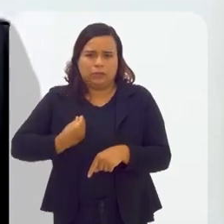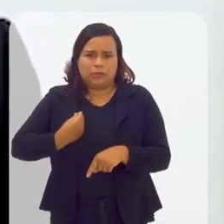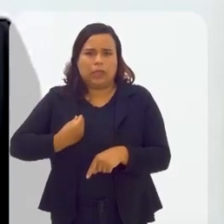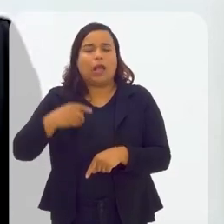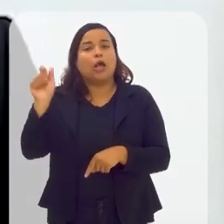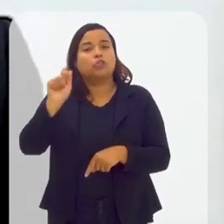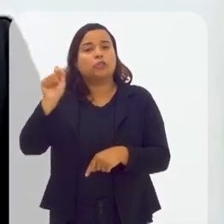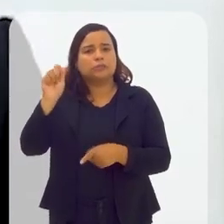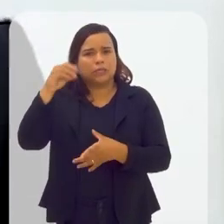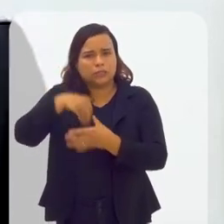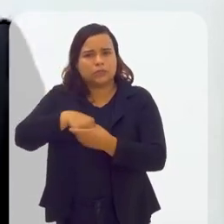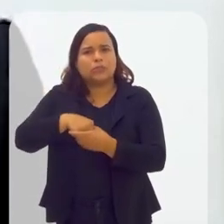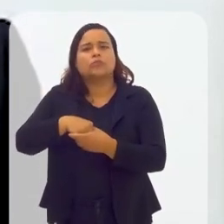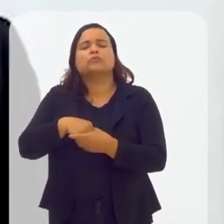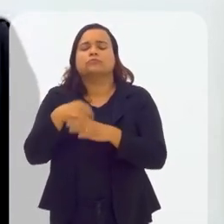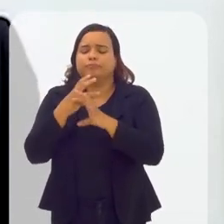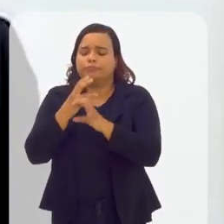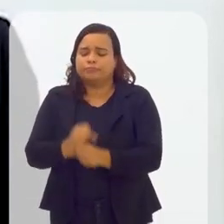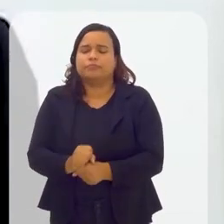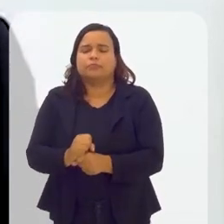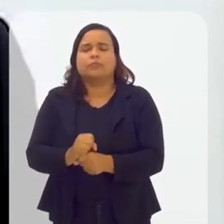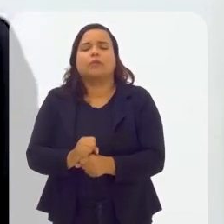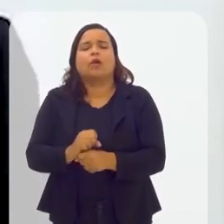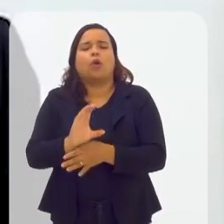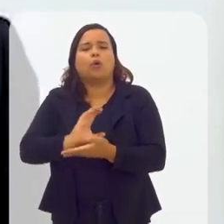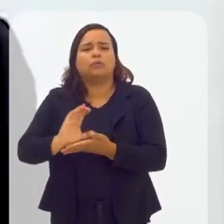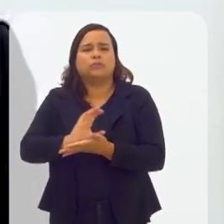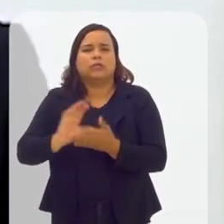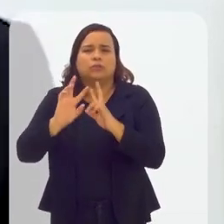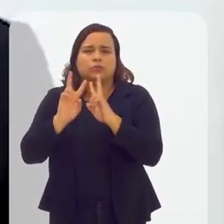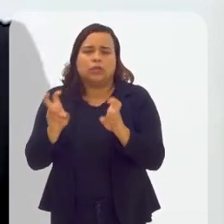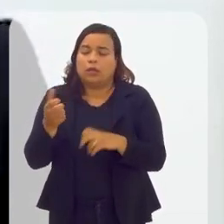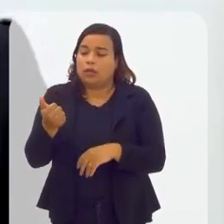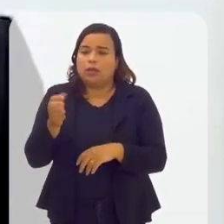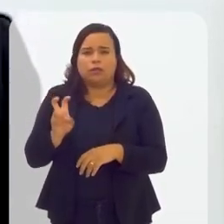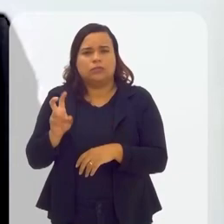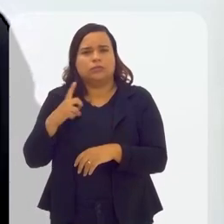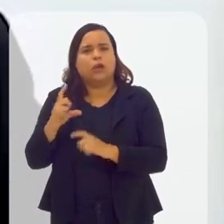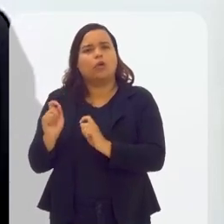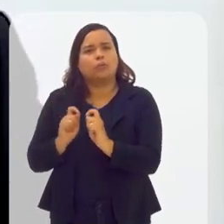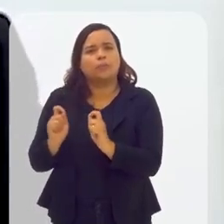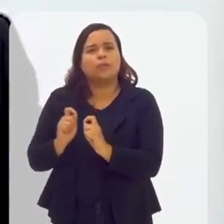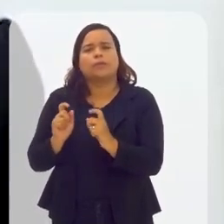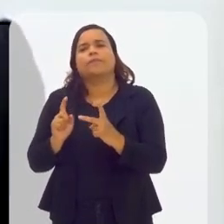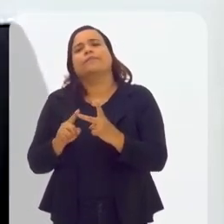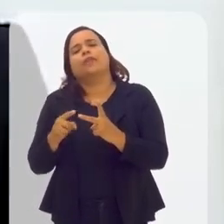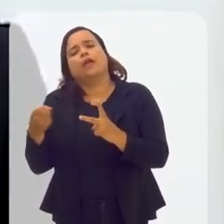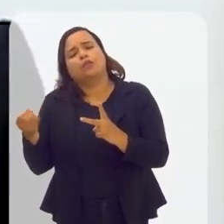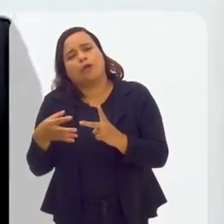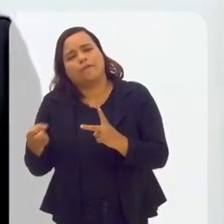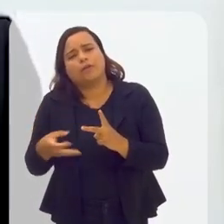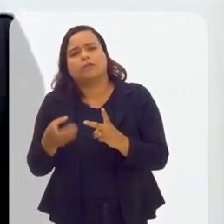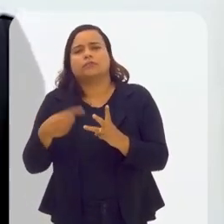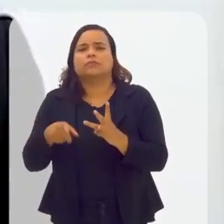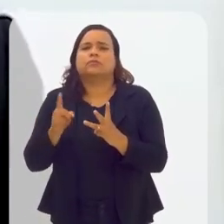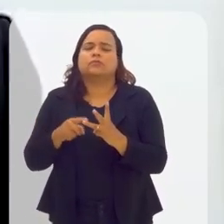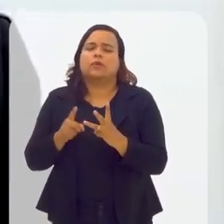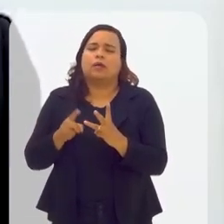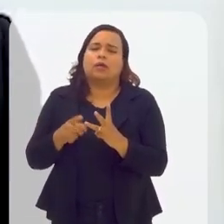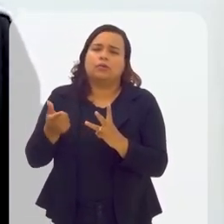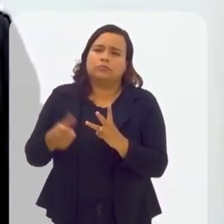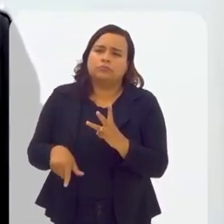na nossa associação 15 conselhos temáticos, tá? Economia, inovação,